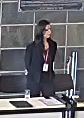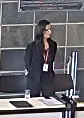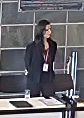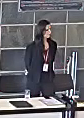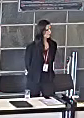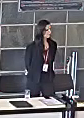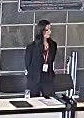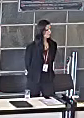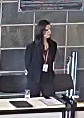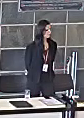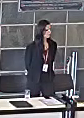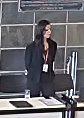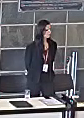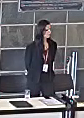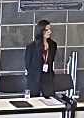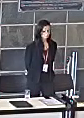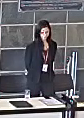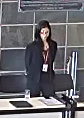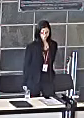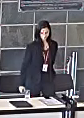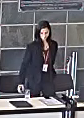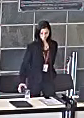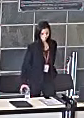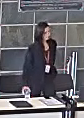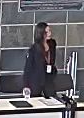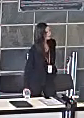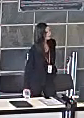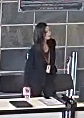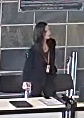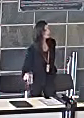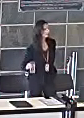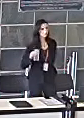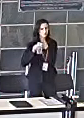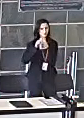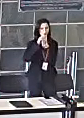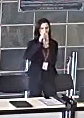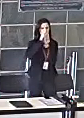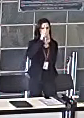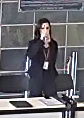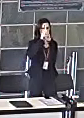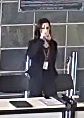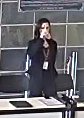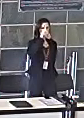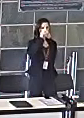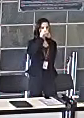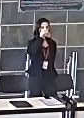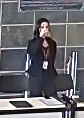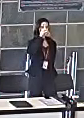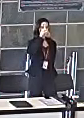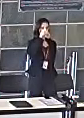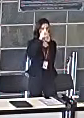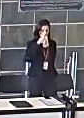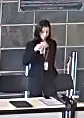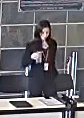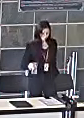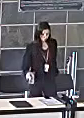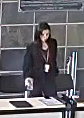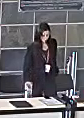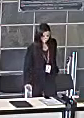Como a obra em defesa da educação em prol das crianças, jovens, né, dos jovens